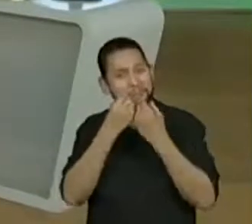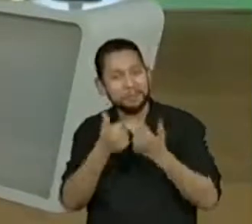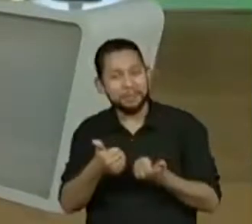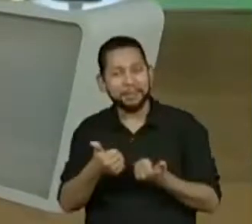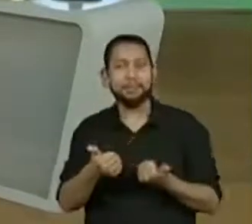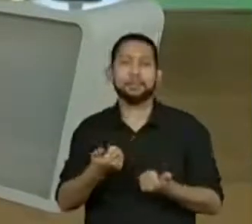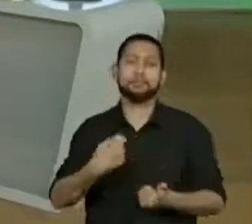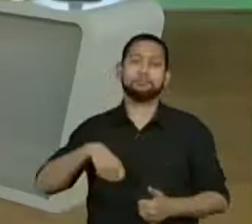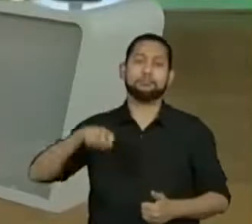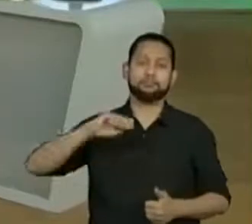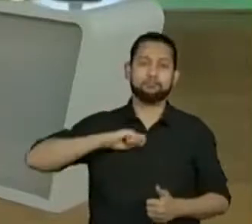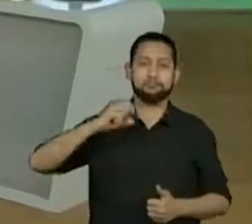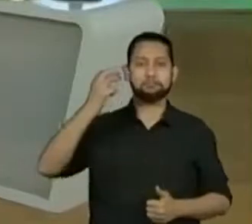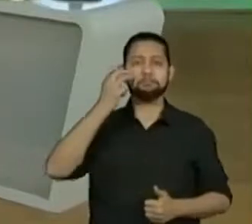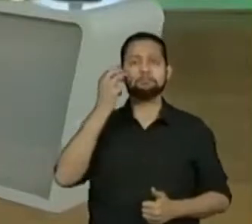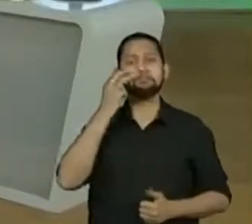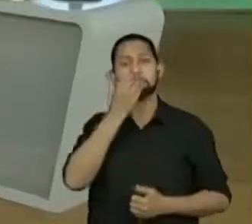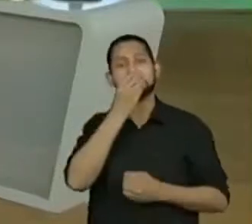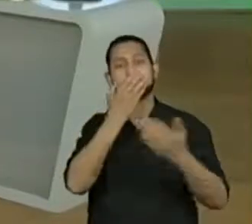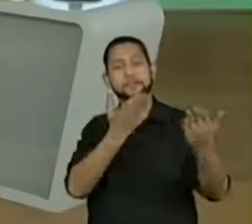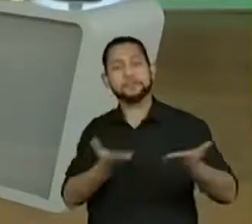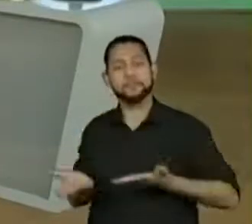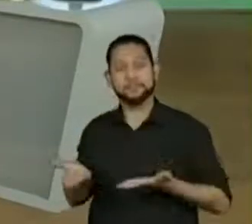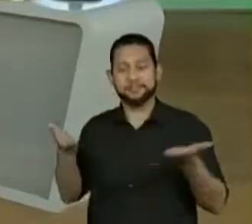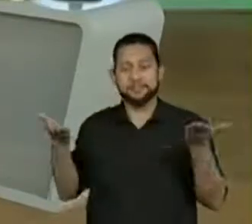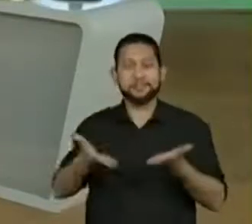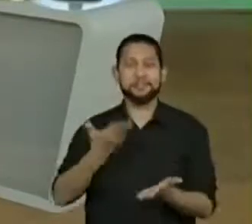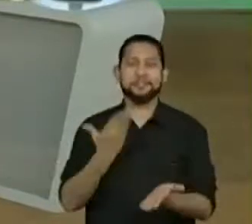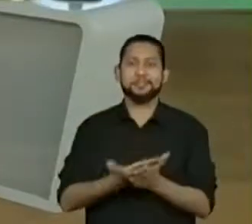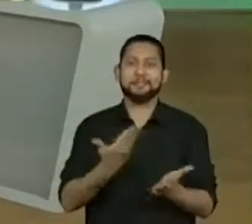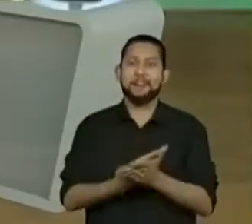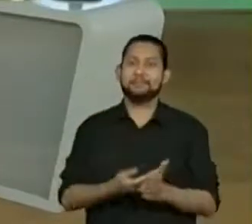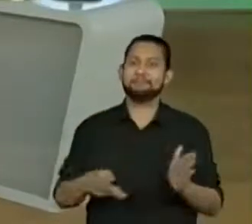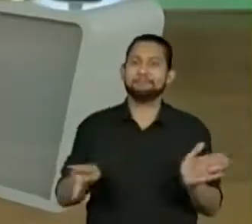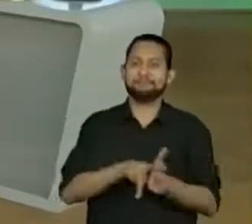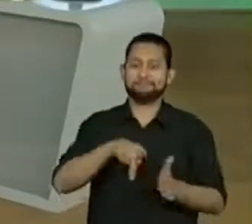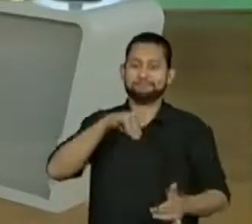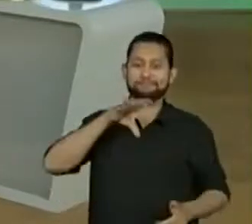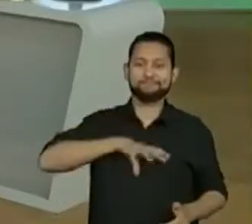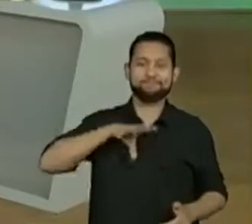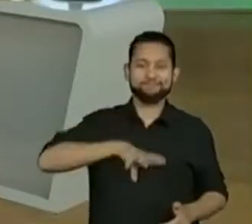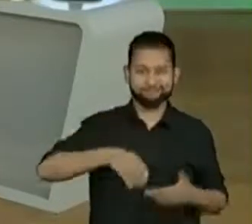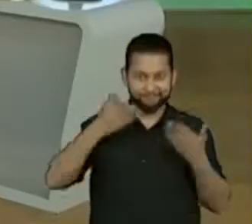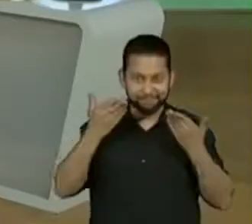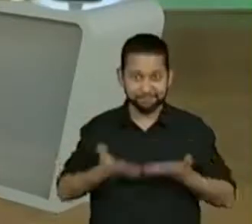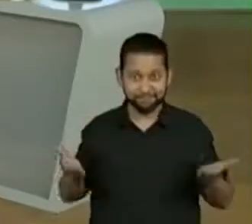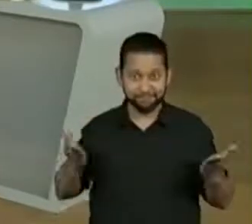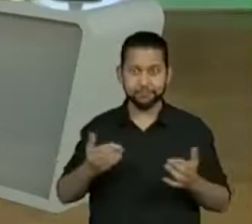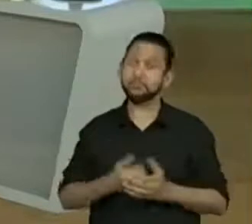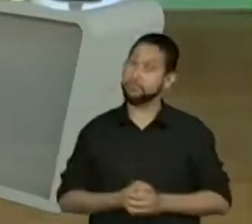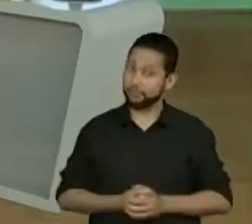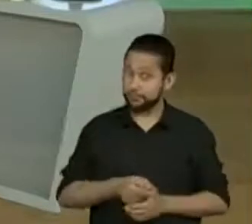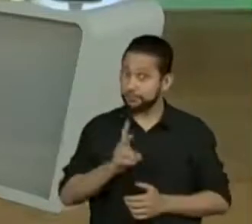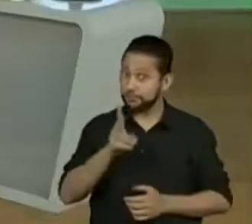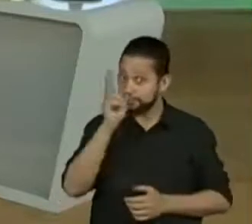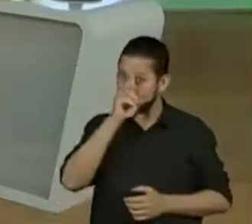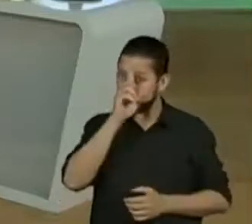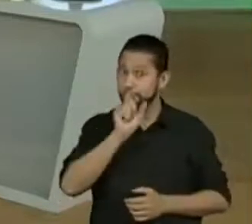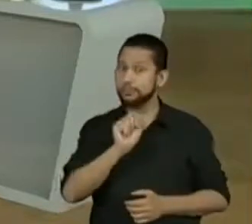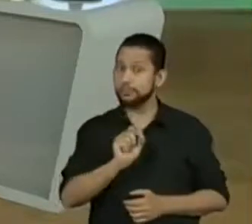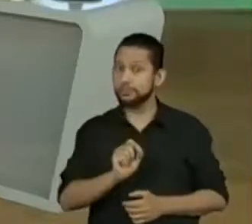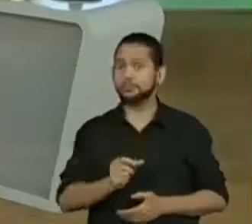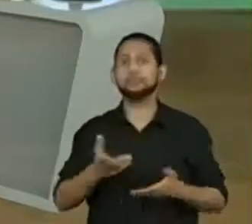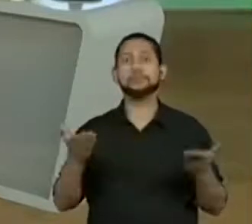Regiane e desejo boas vindas a nossa aula de língua portuguesa e lembrando